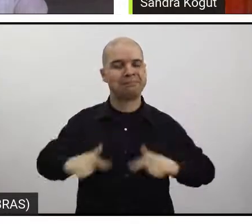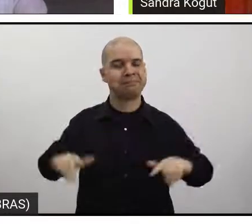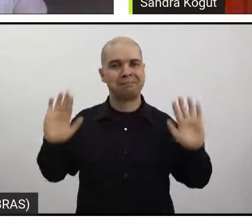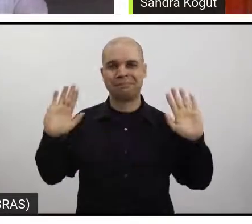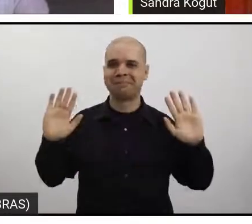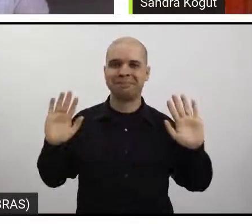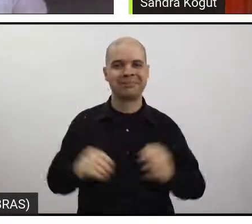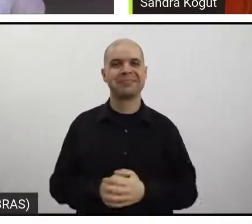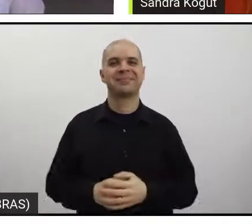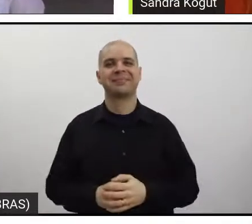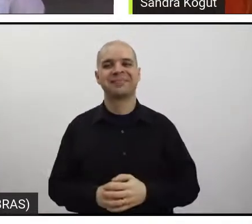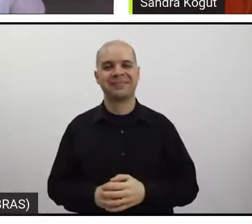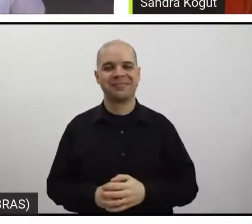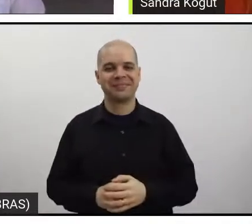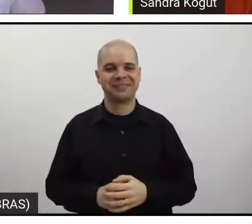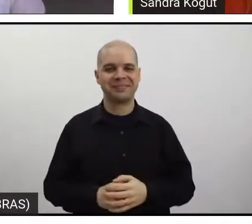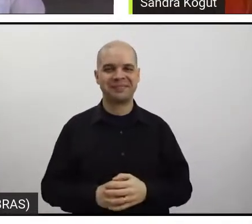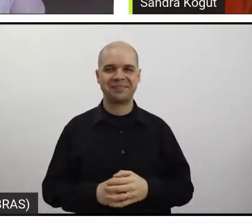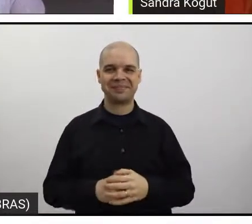E essa sensação